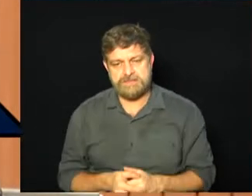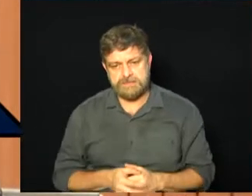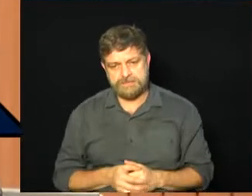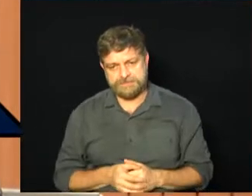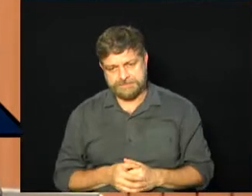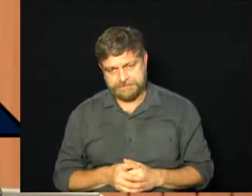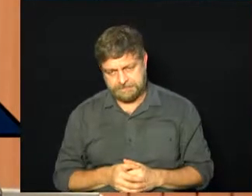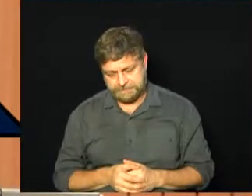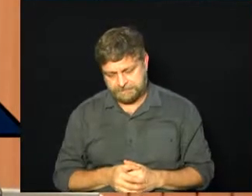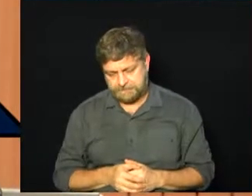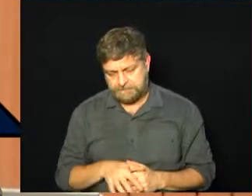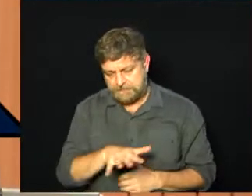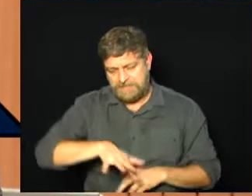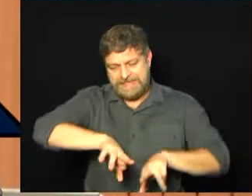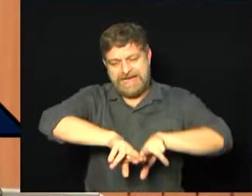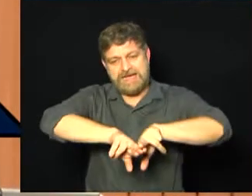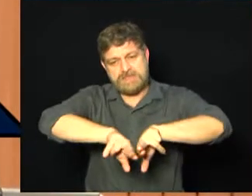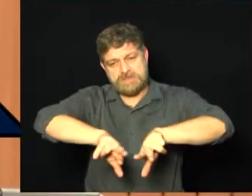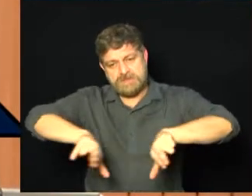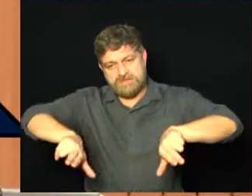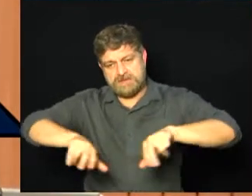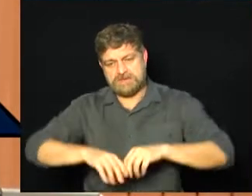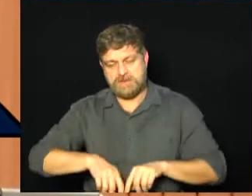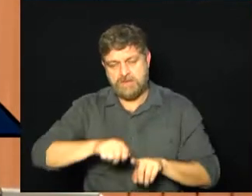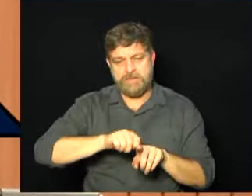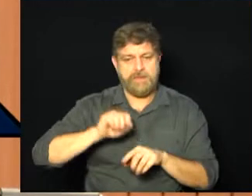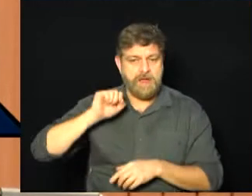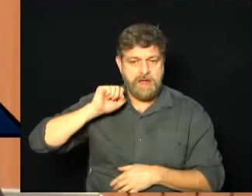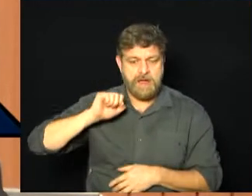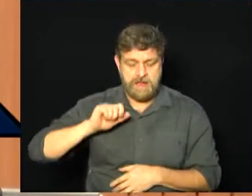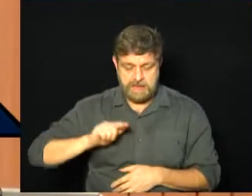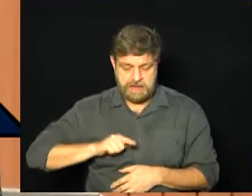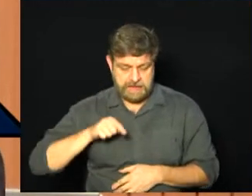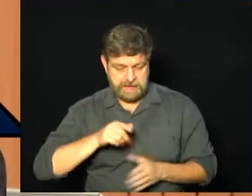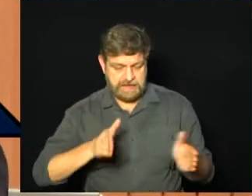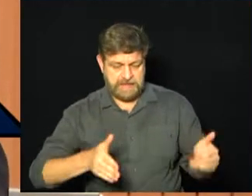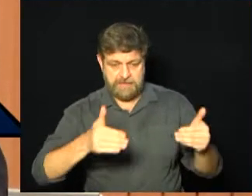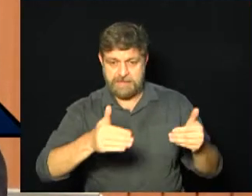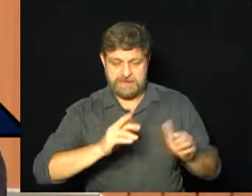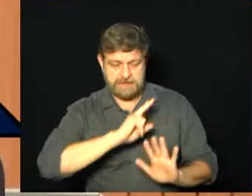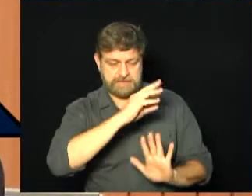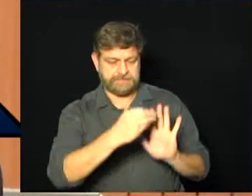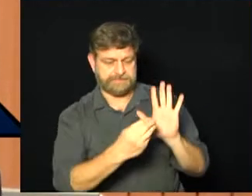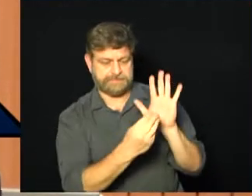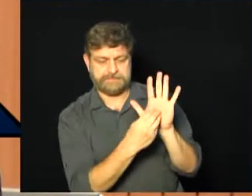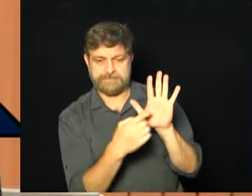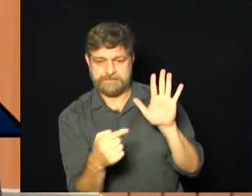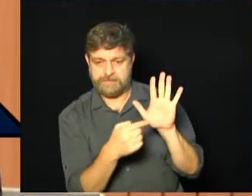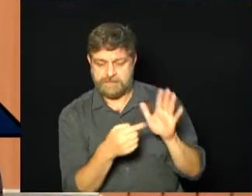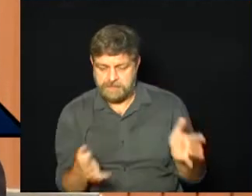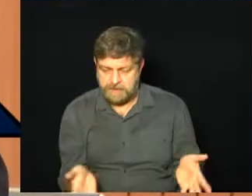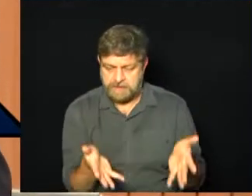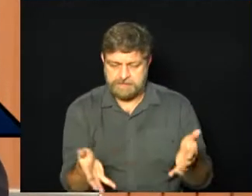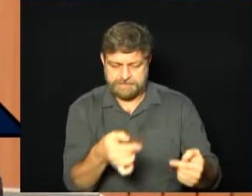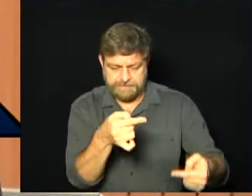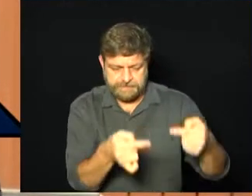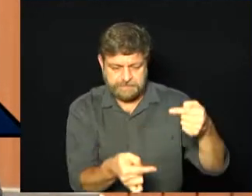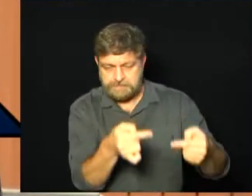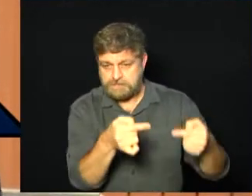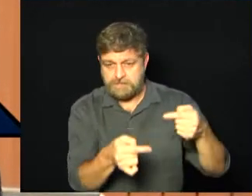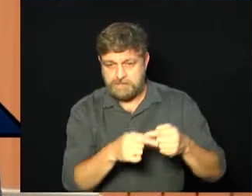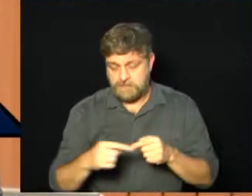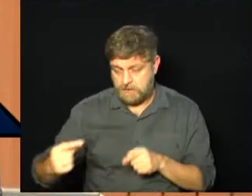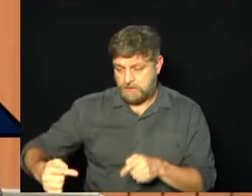em vários segmentos. Abriu, por exemplo, um departamento de ecologia destinado a promover debates sobre os grandes